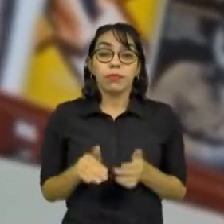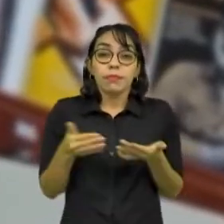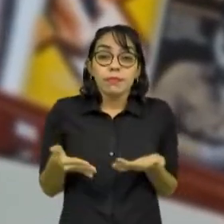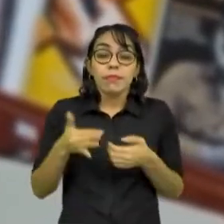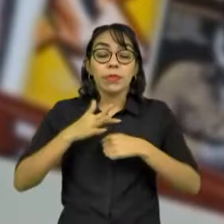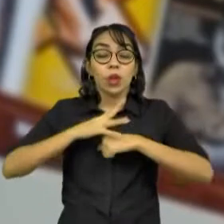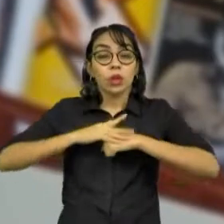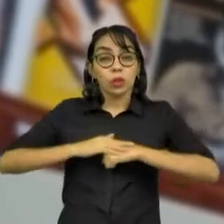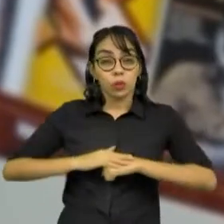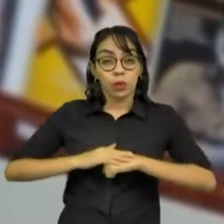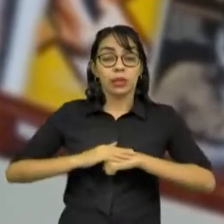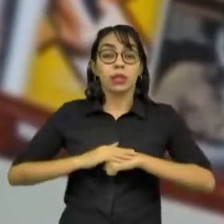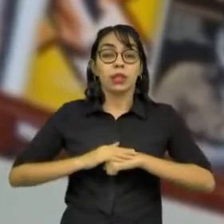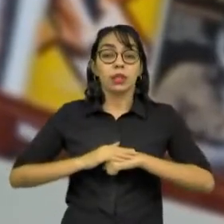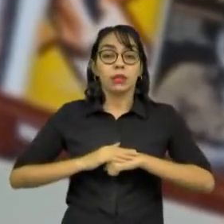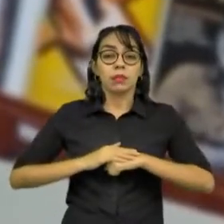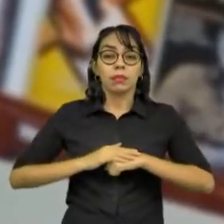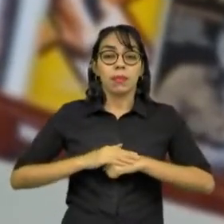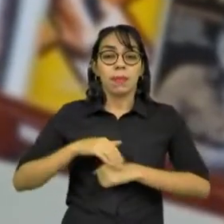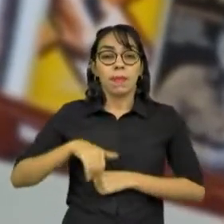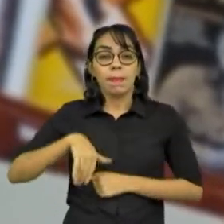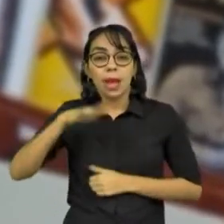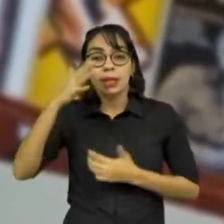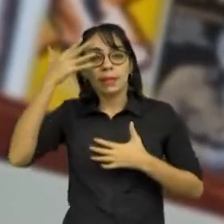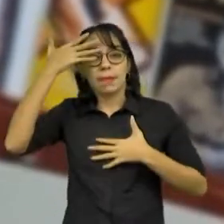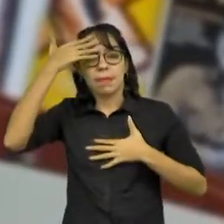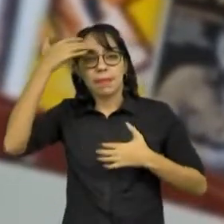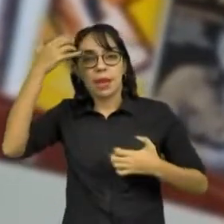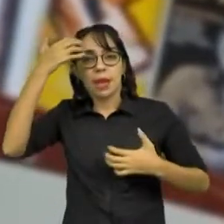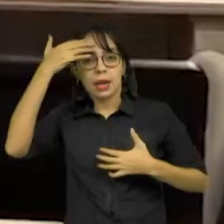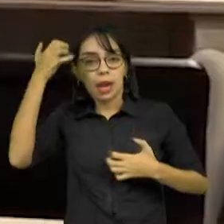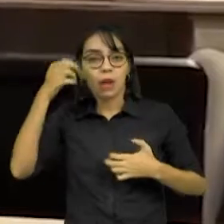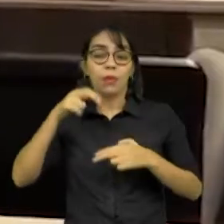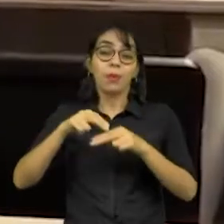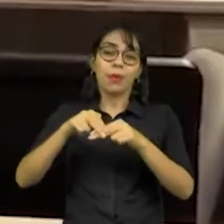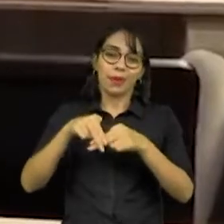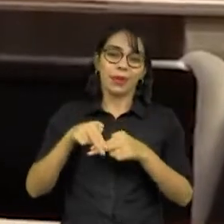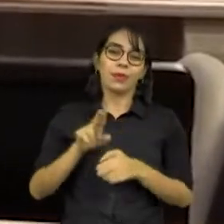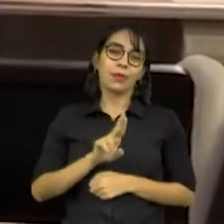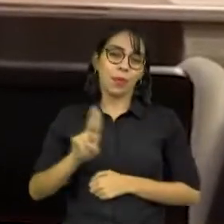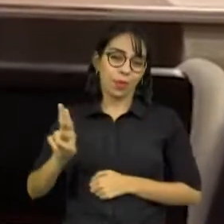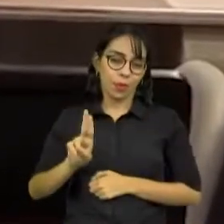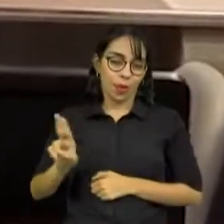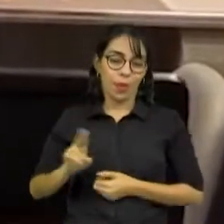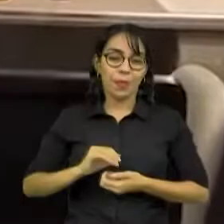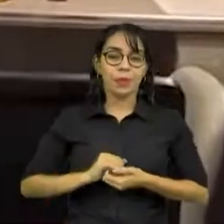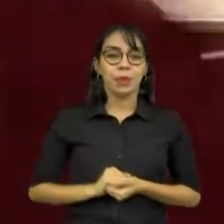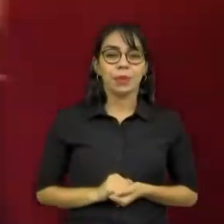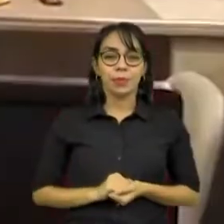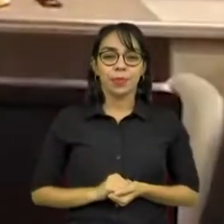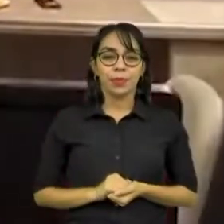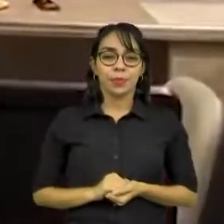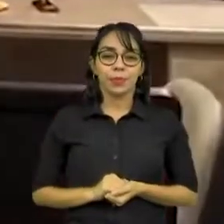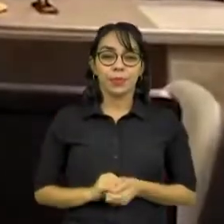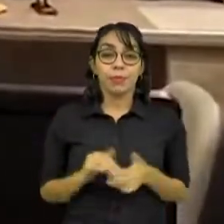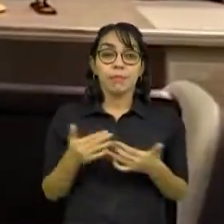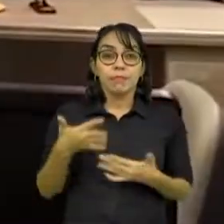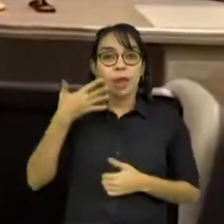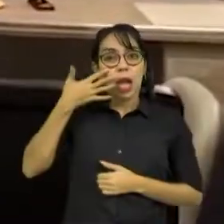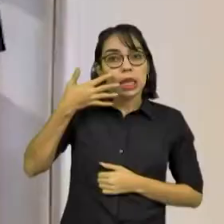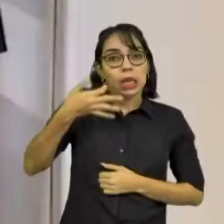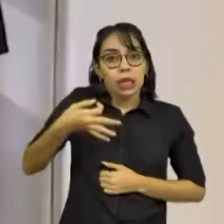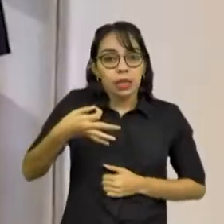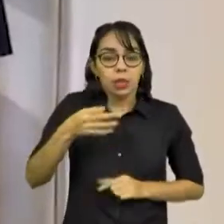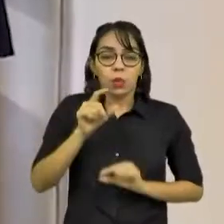causa principalmente doença nos macacos, ela é chamada de monkeypox. O que tem chamado a atenção é que esses sintomas são